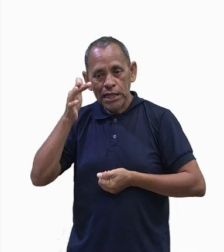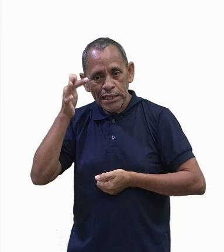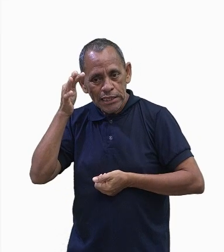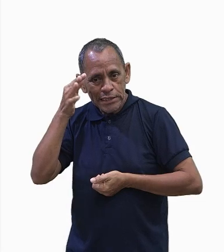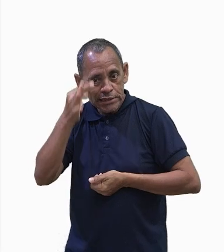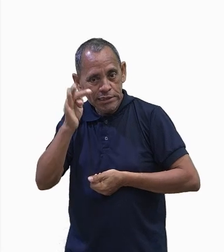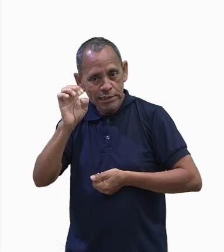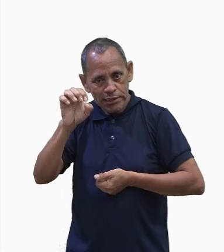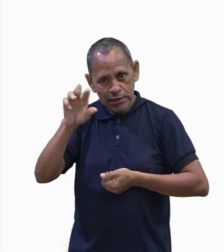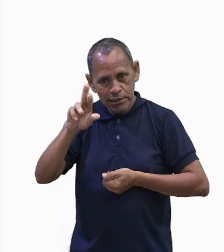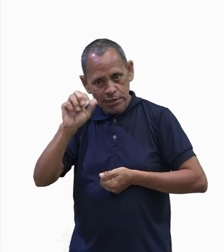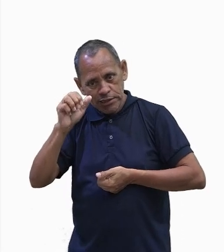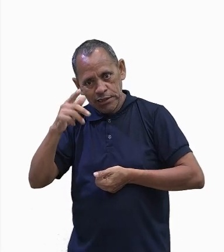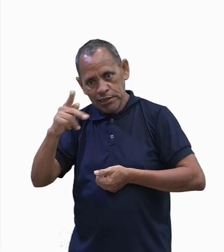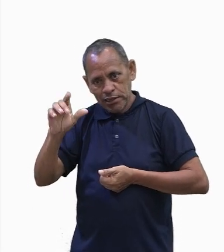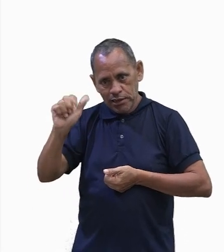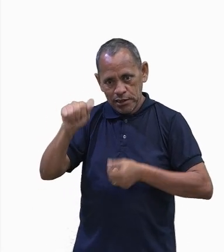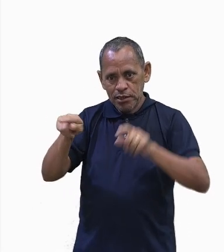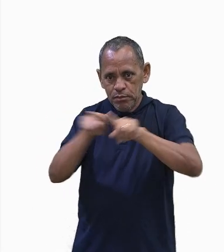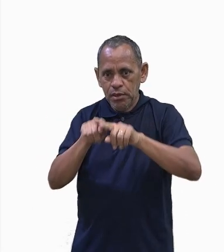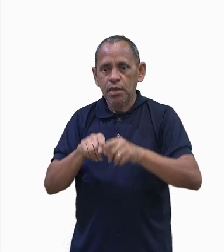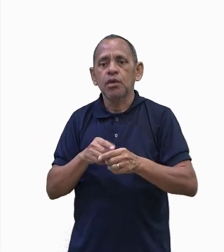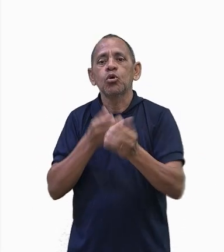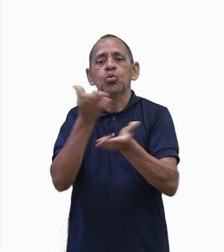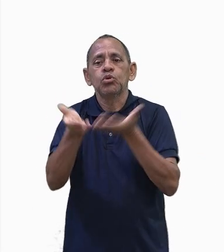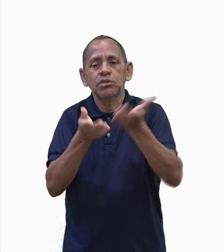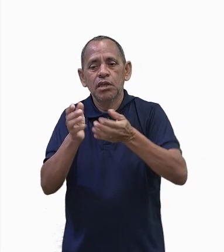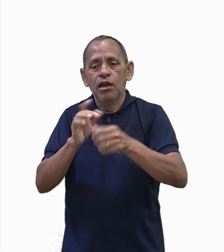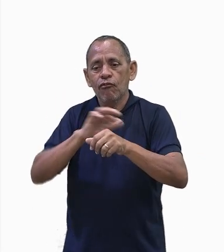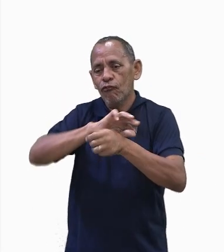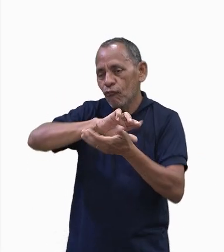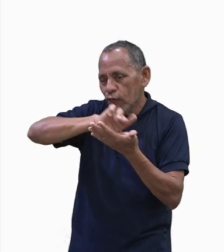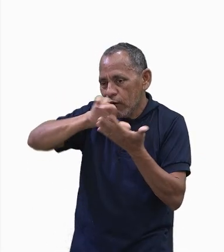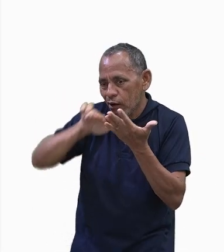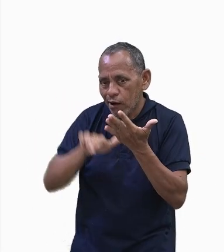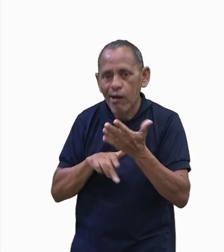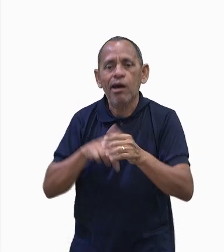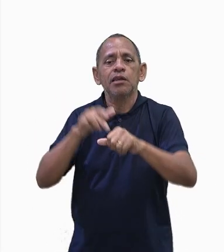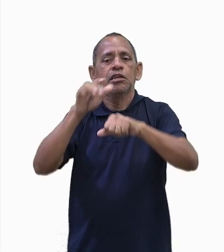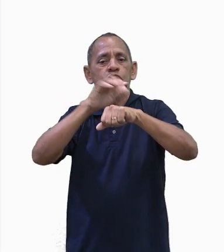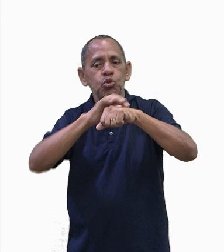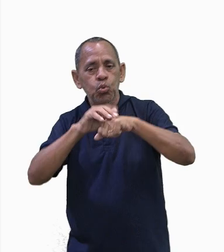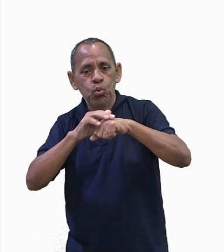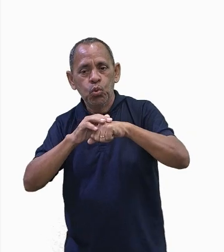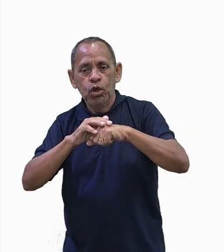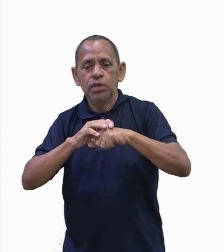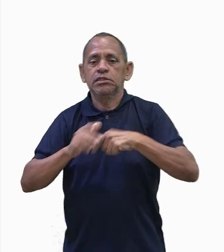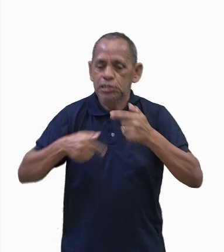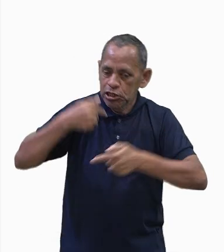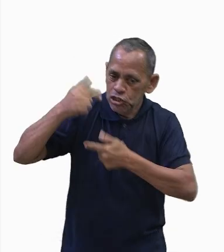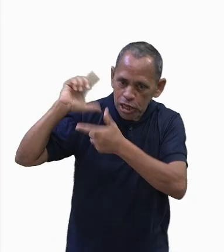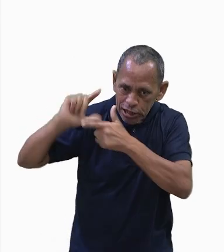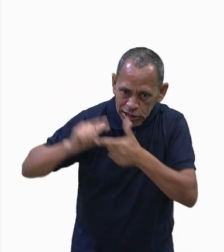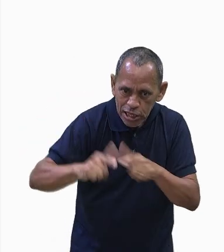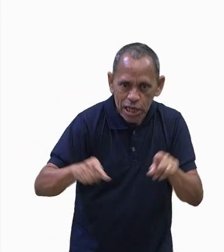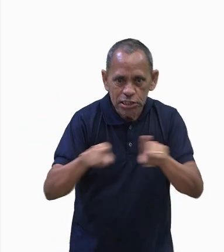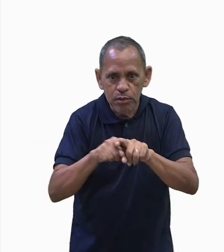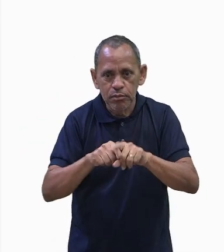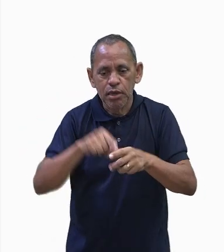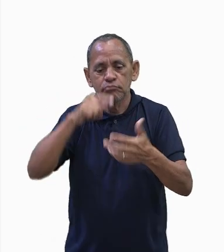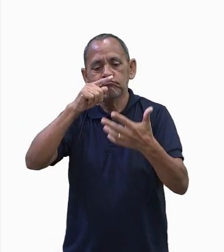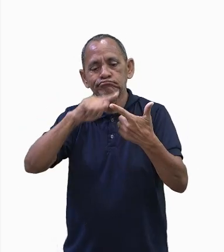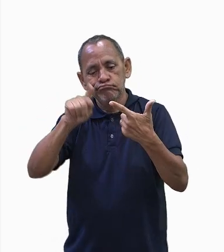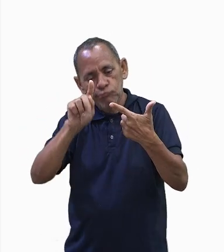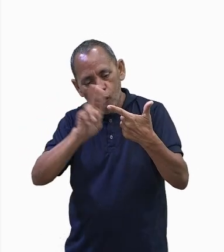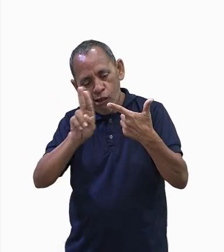São utilizadas para tratar diversas doenças genéticas, como doenças hereditárias, hemofilia, talassemia, fibrose